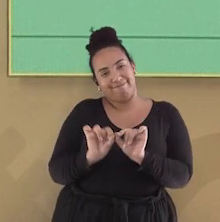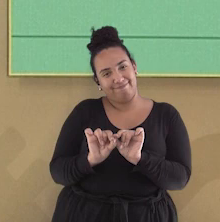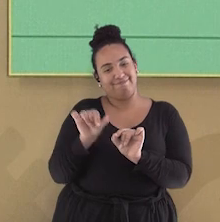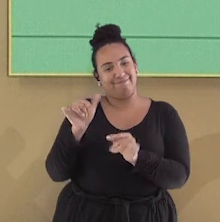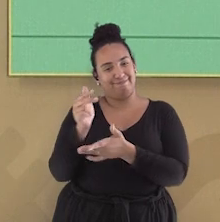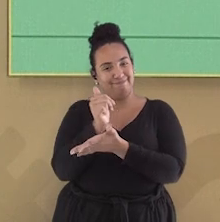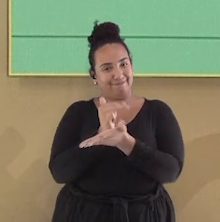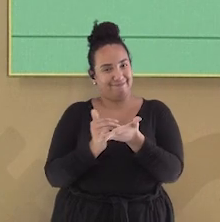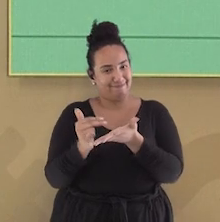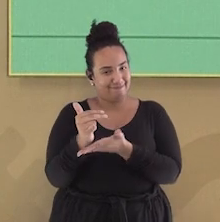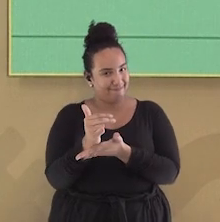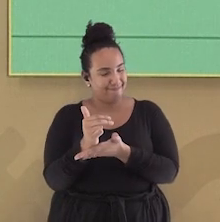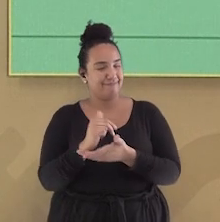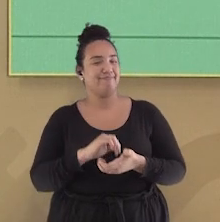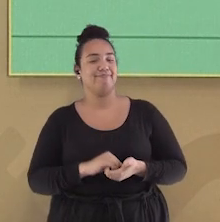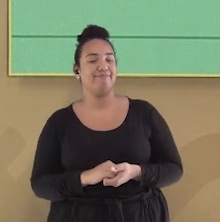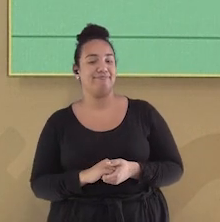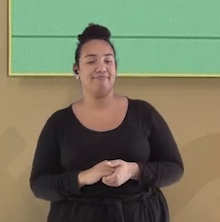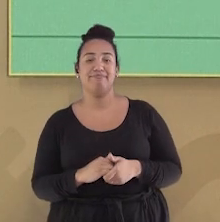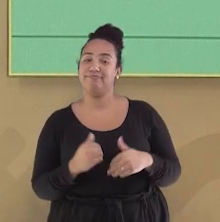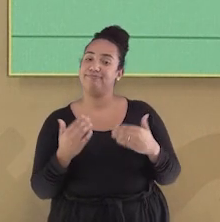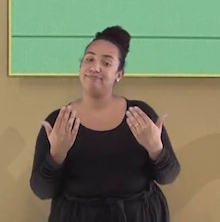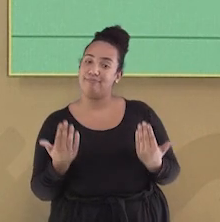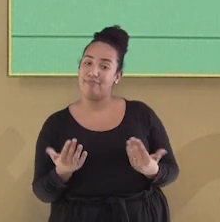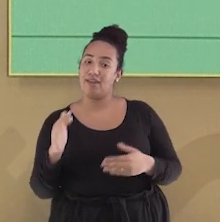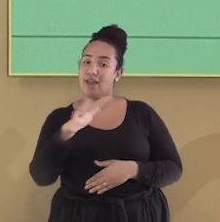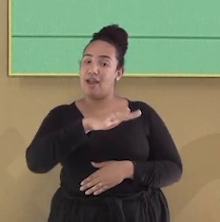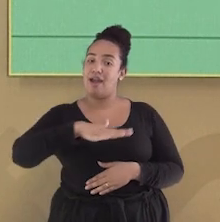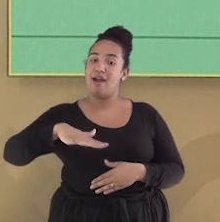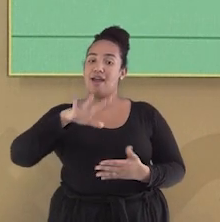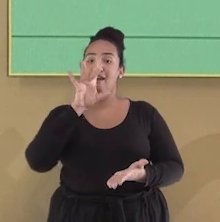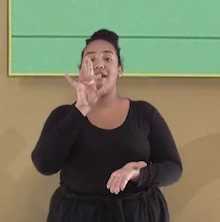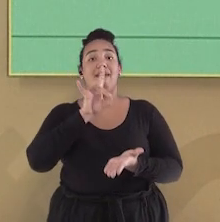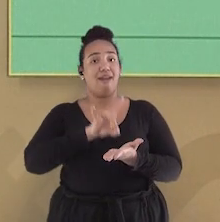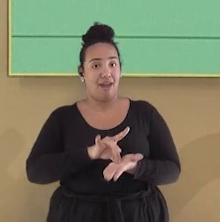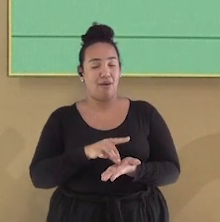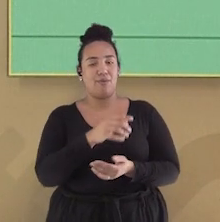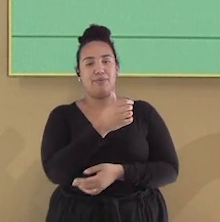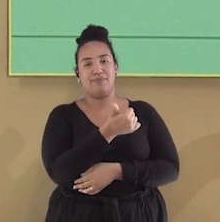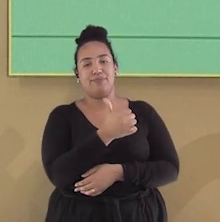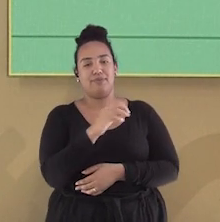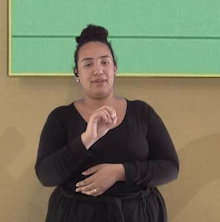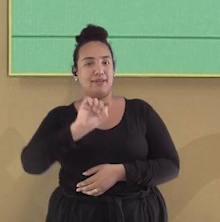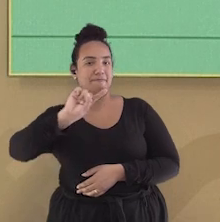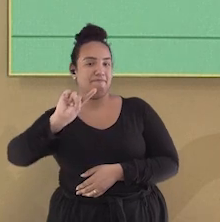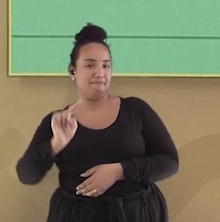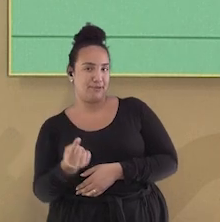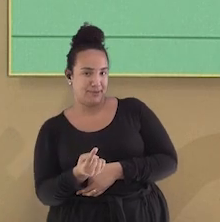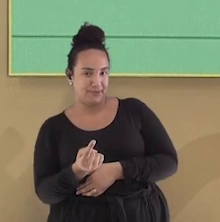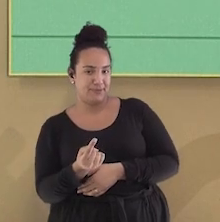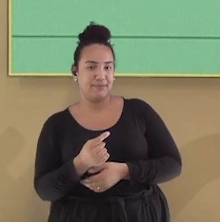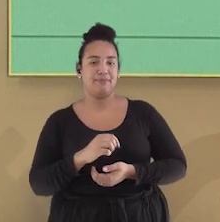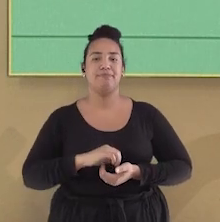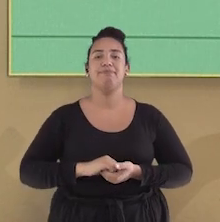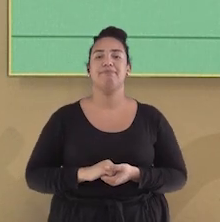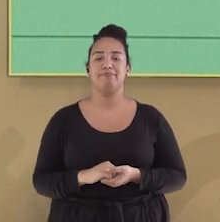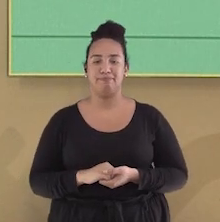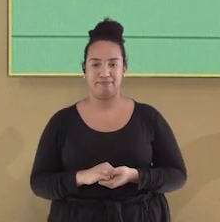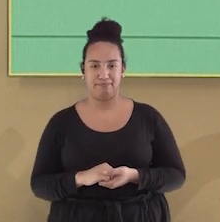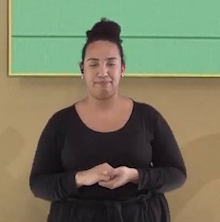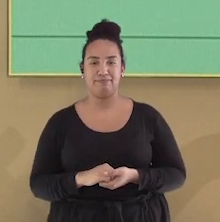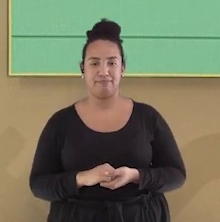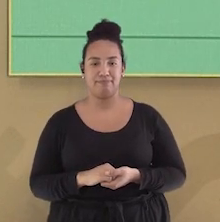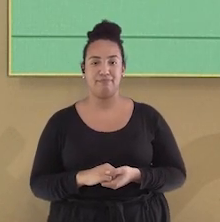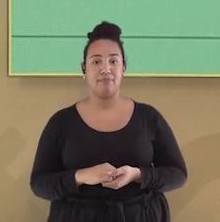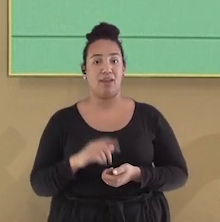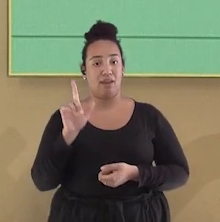para caber ali no papel. Neste caso, então, o tamanho real é 10.000. 10.000 vezes